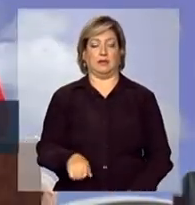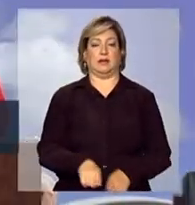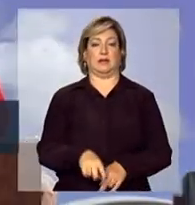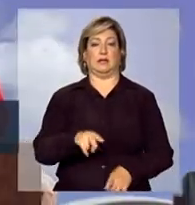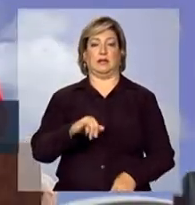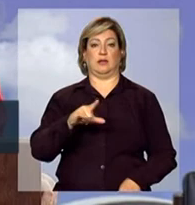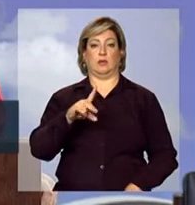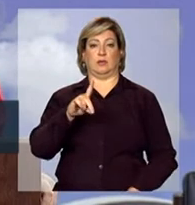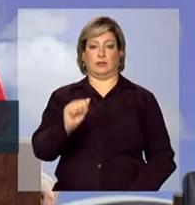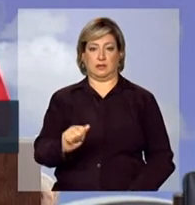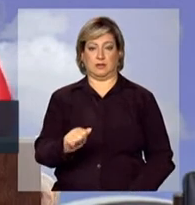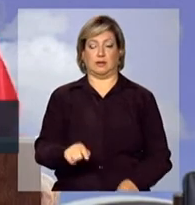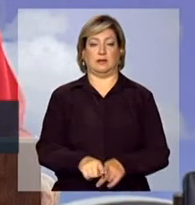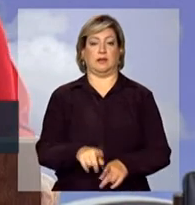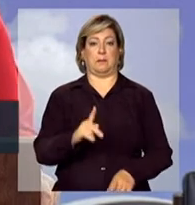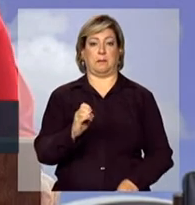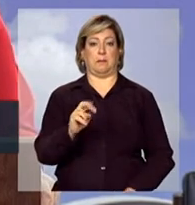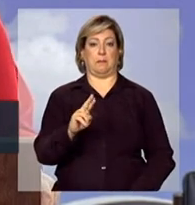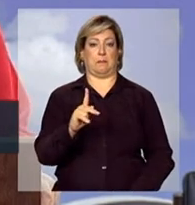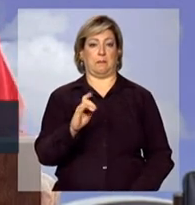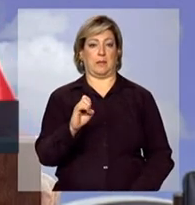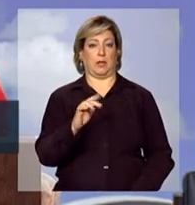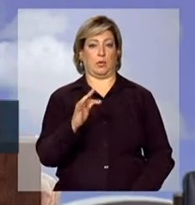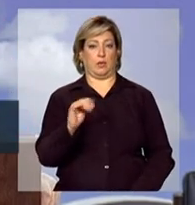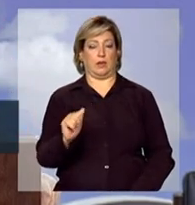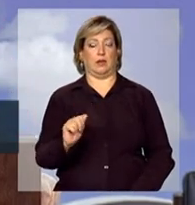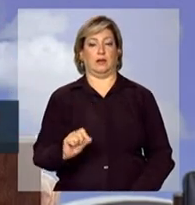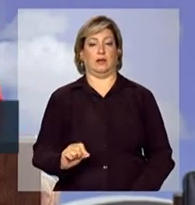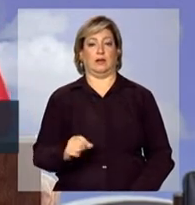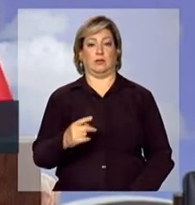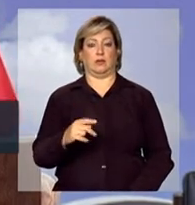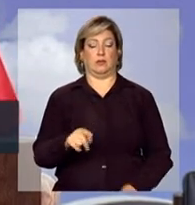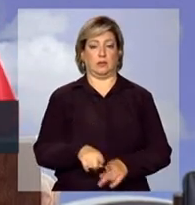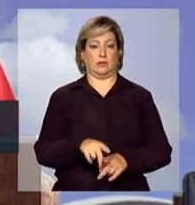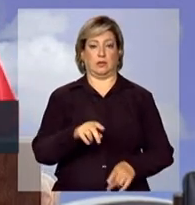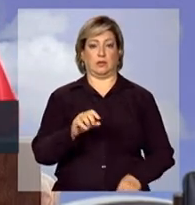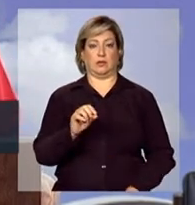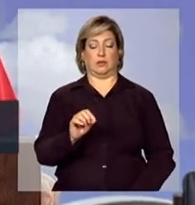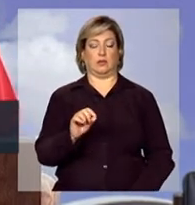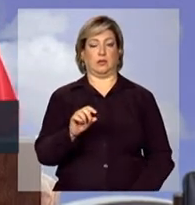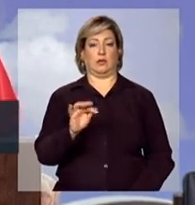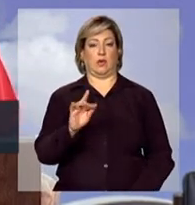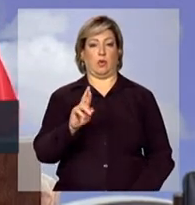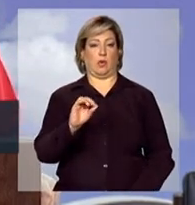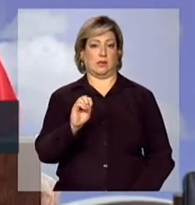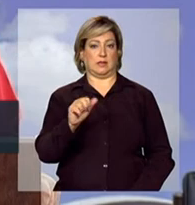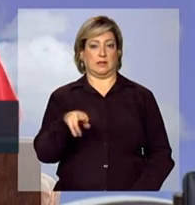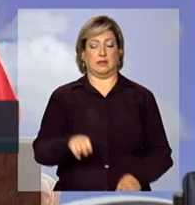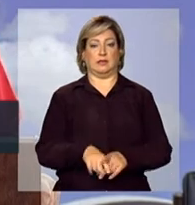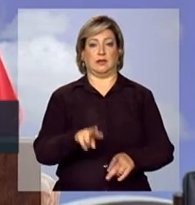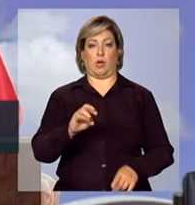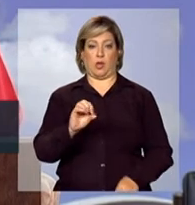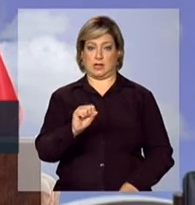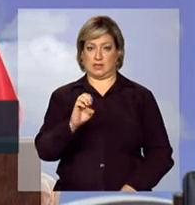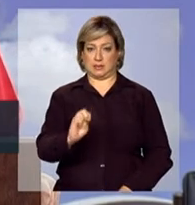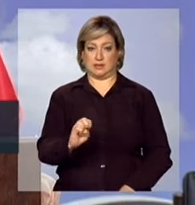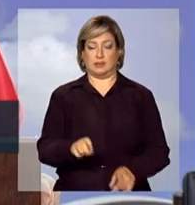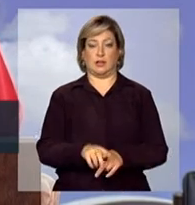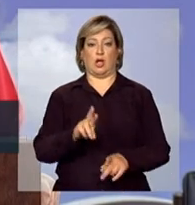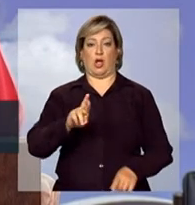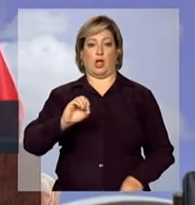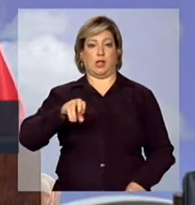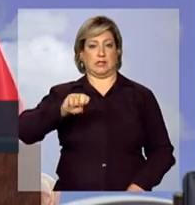Nilda Gondim a Perpétua Almeida e sua flor Rosane Ferreira Rose de Freitas